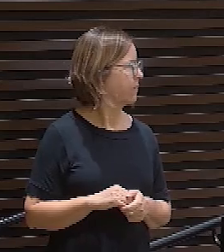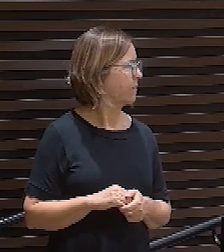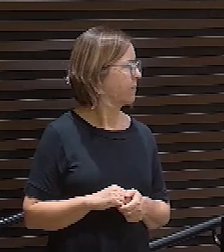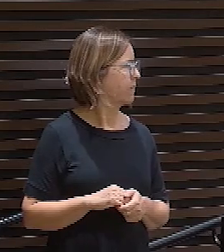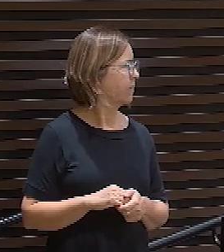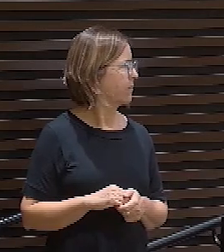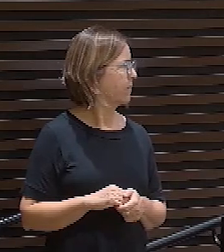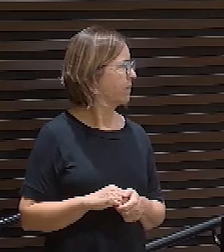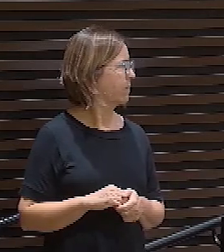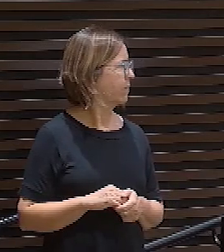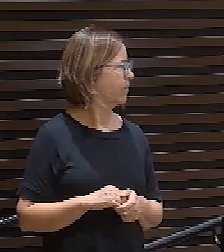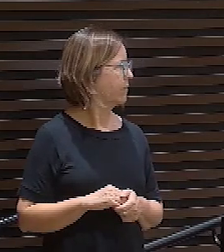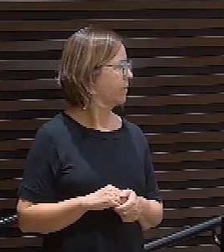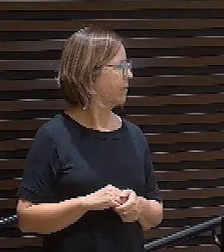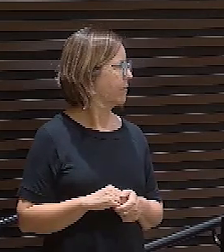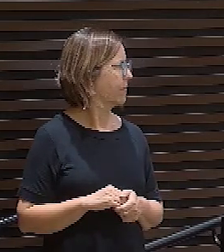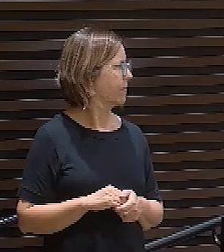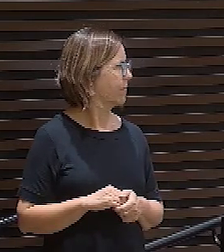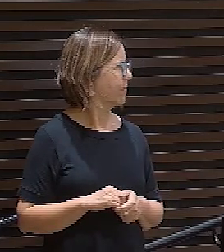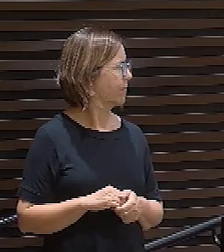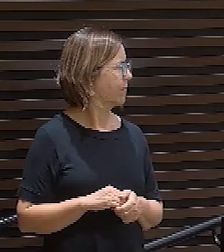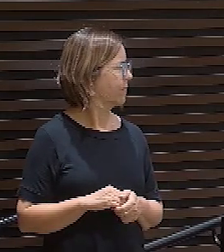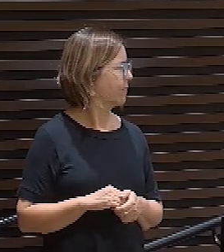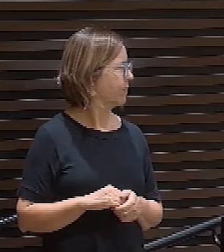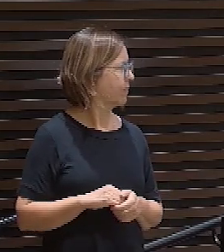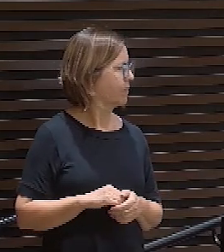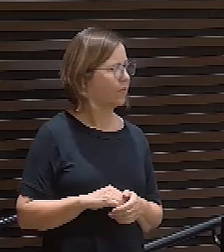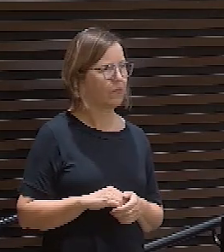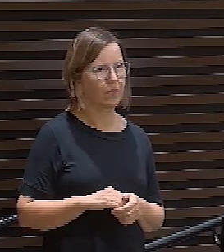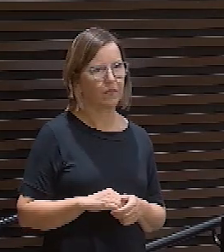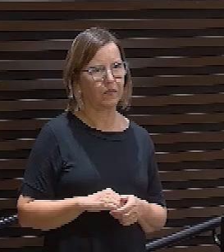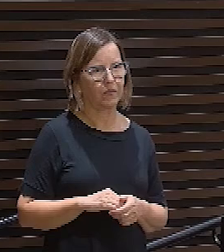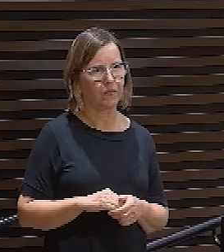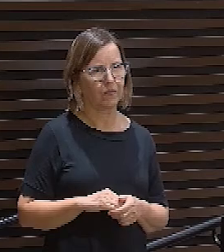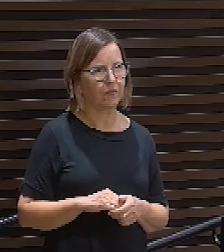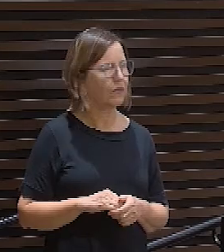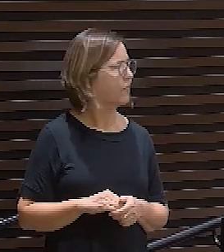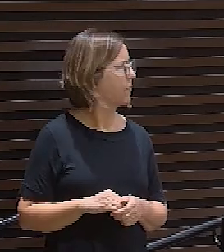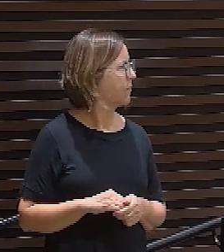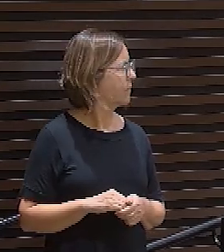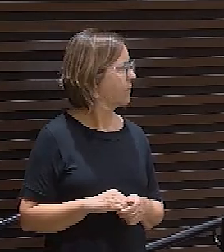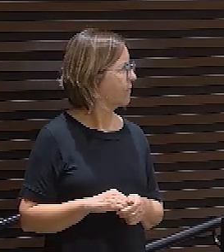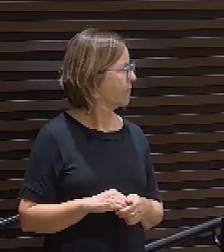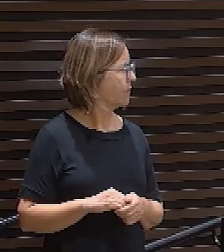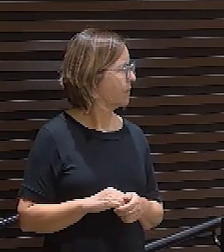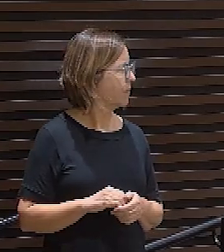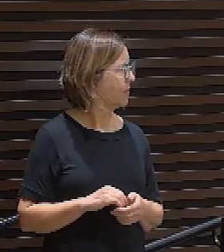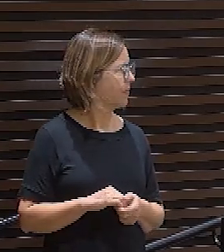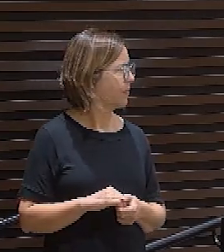imagem que o Ted Tripp ele conta sobre como seria o tribunal. Ou como será o tribunal.